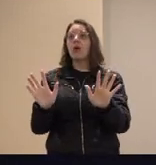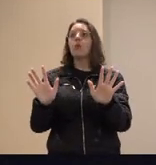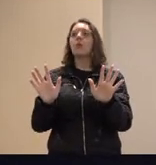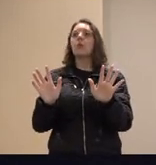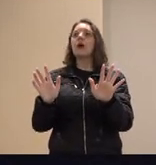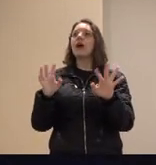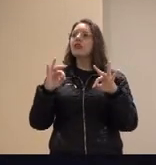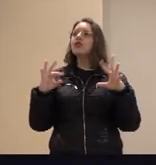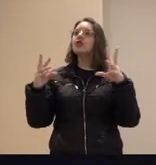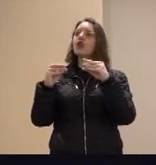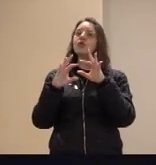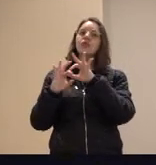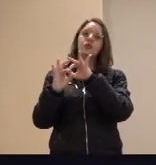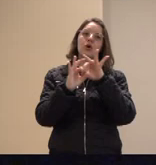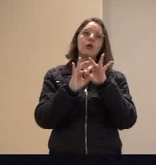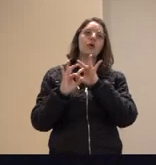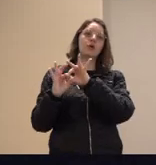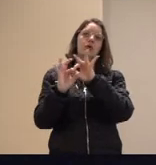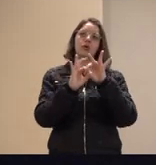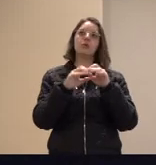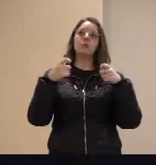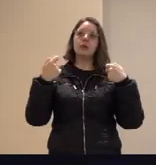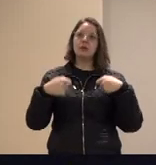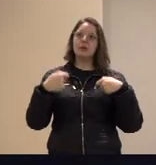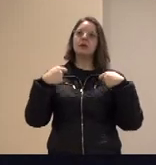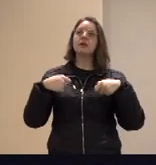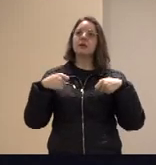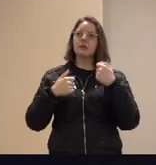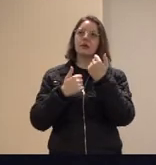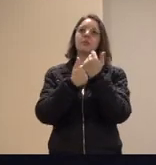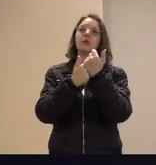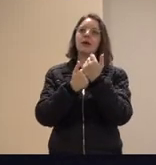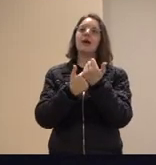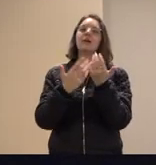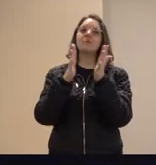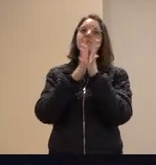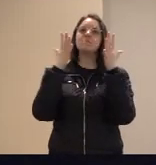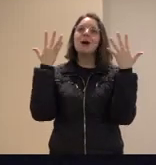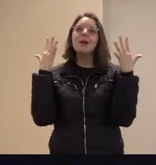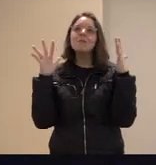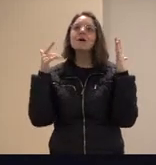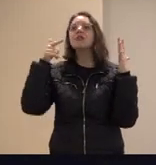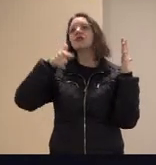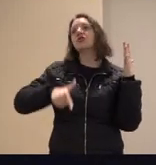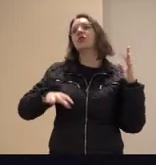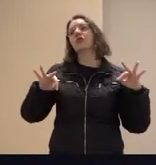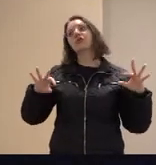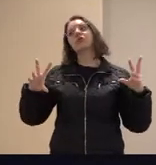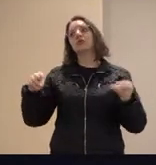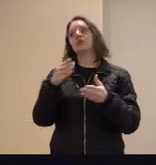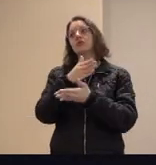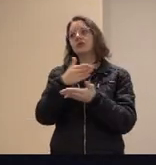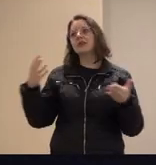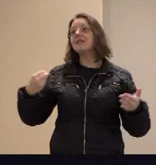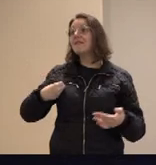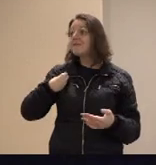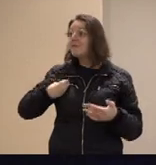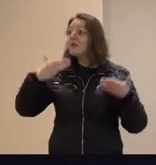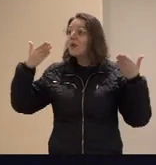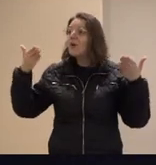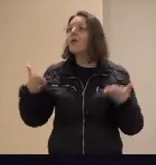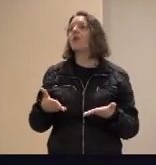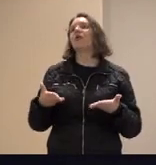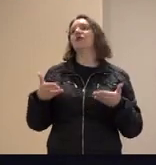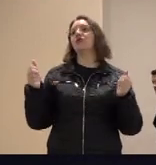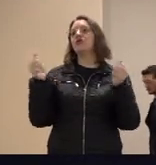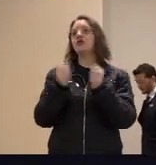de todos nós, que todos nós temos que fazer a nossa parte. Então, parabéns mais uma vez a todos vocês por estarem aqui e que